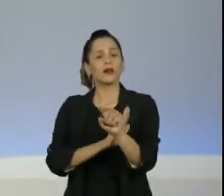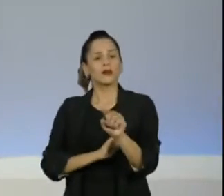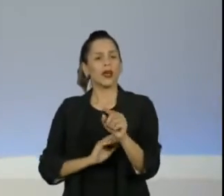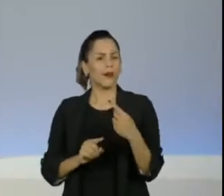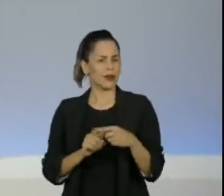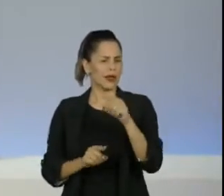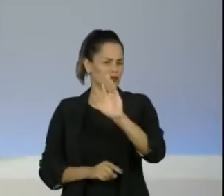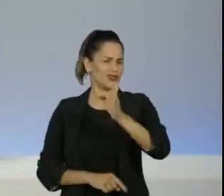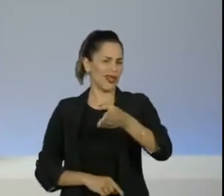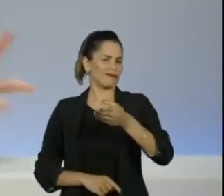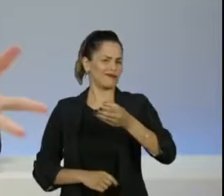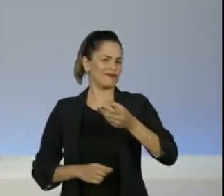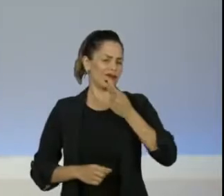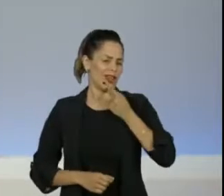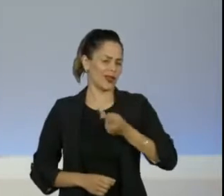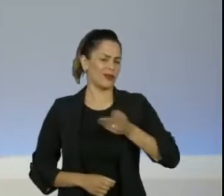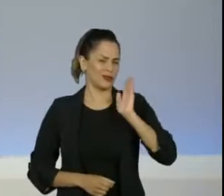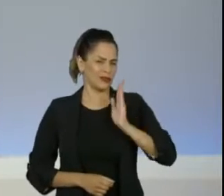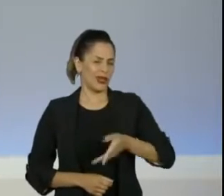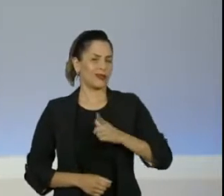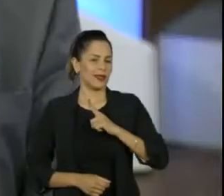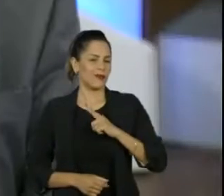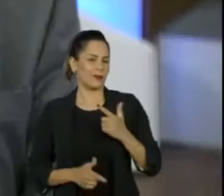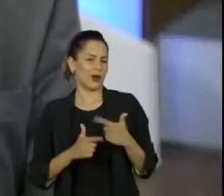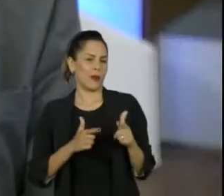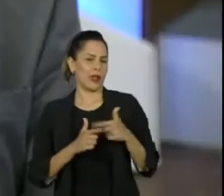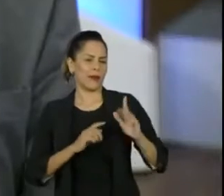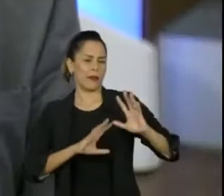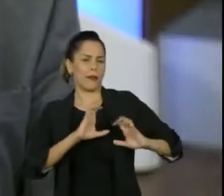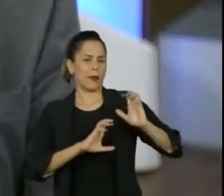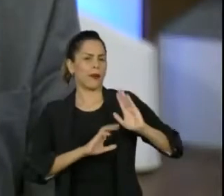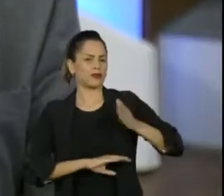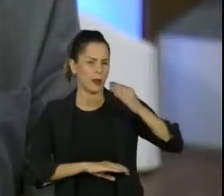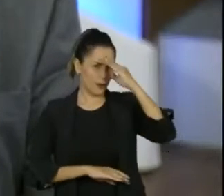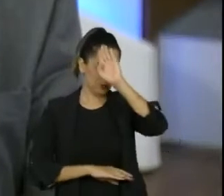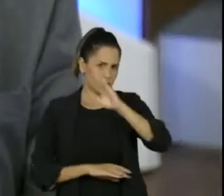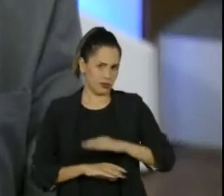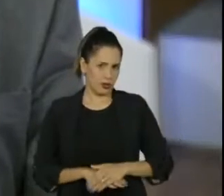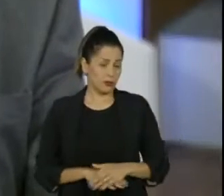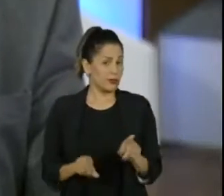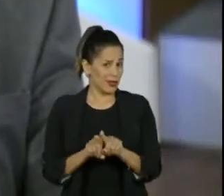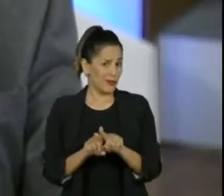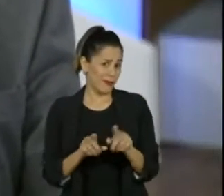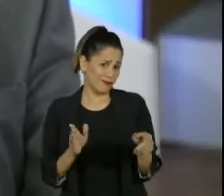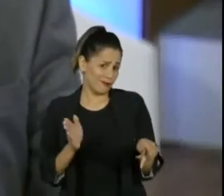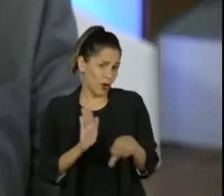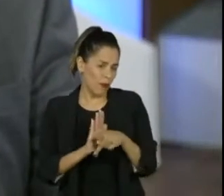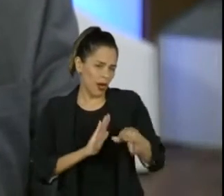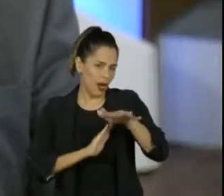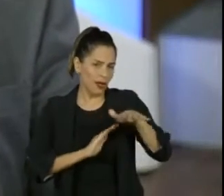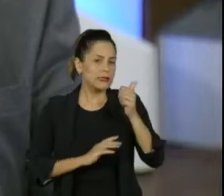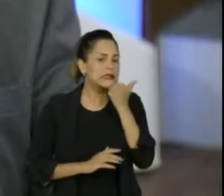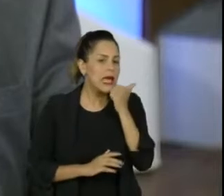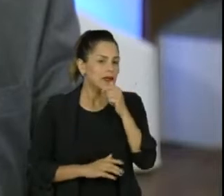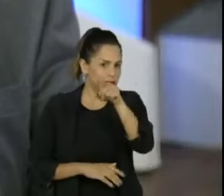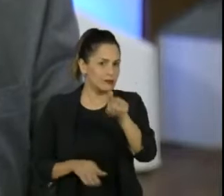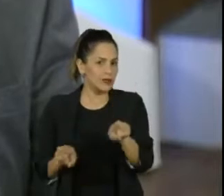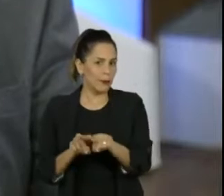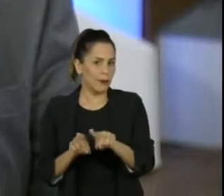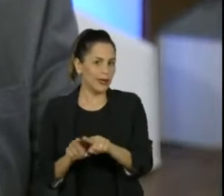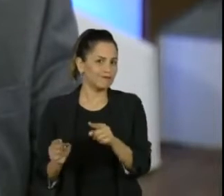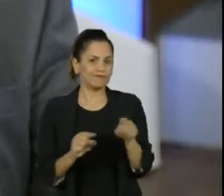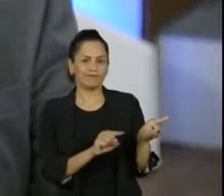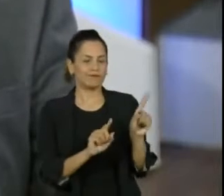alguns problemas, inclusive de cunho científico. Olha, eu hoje sou